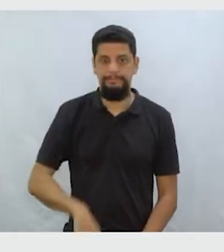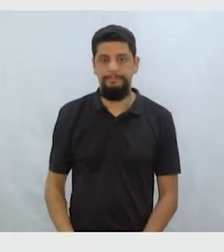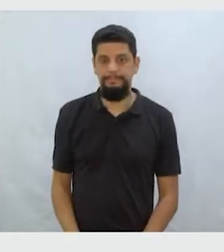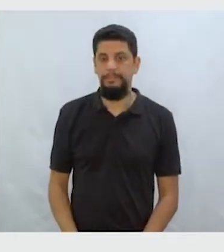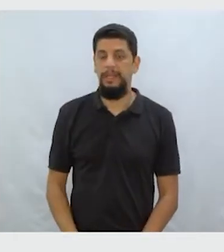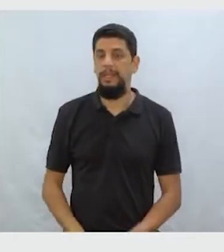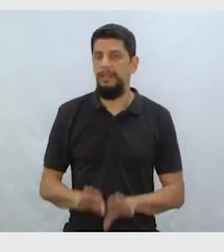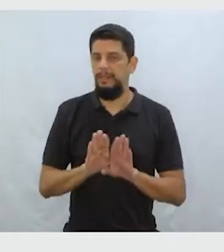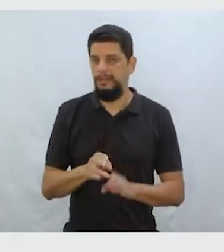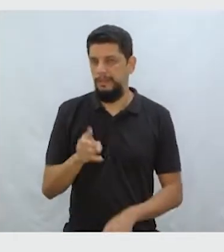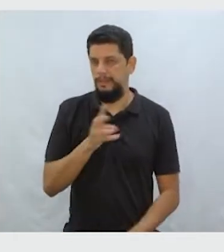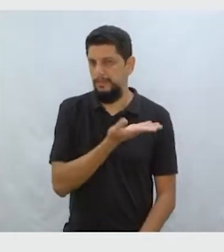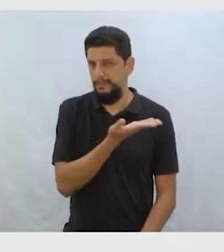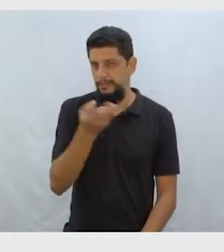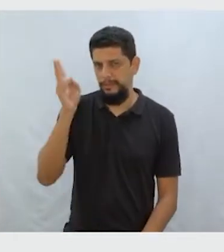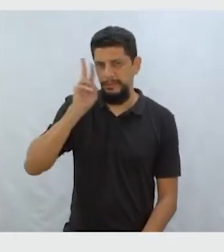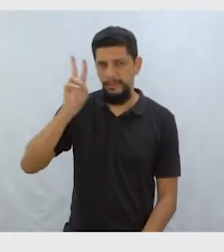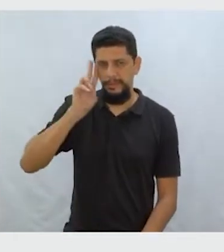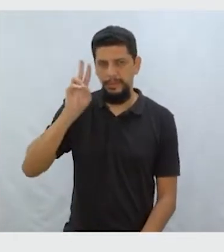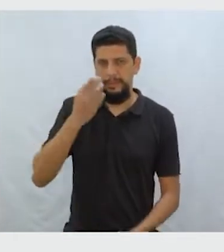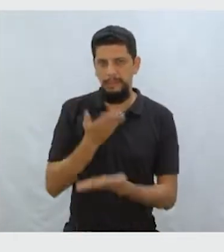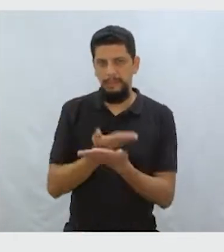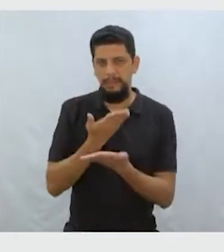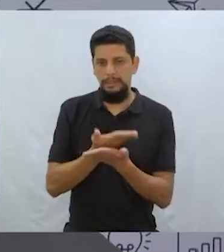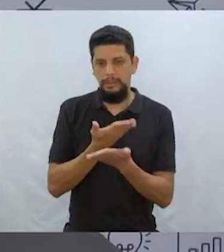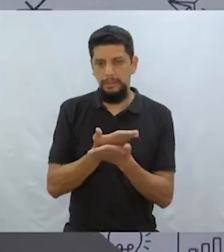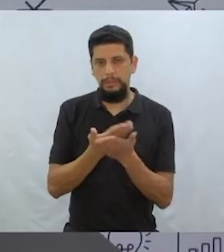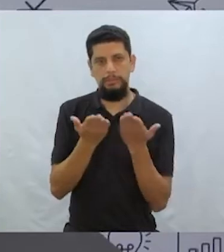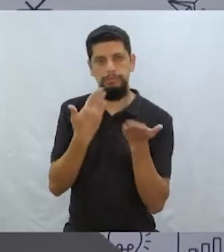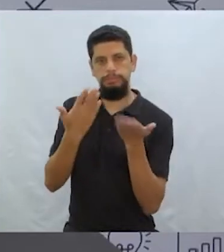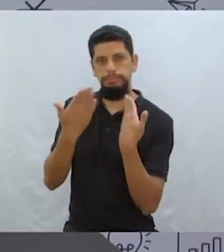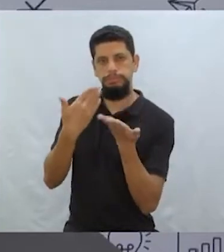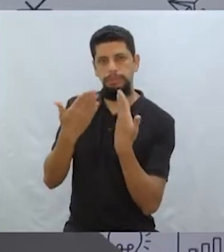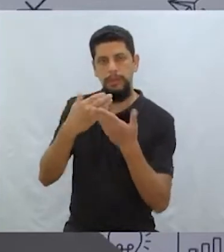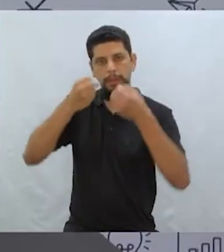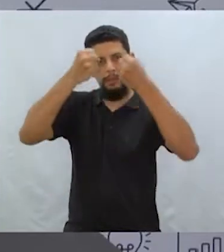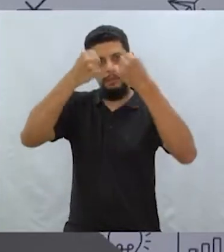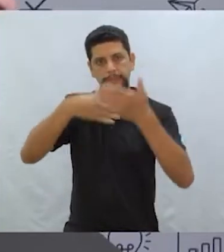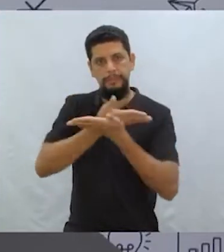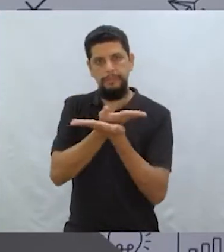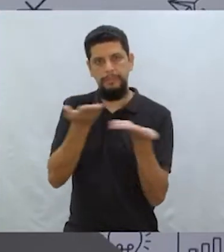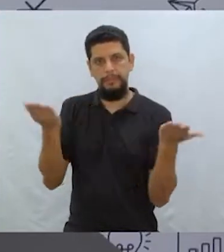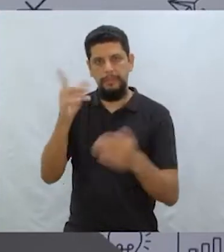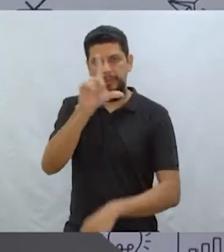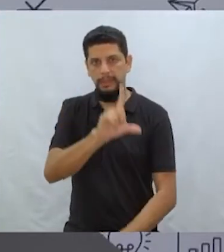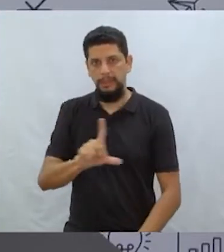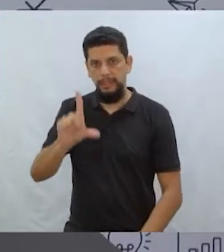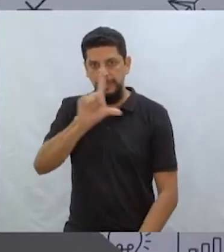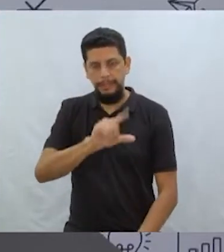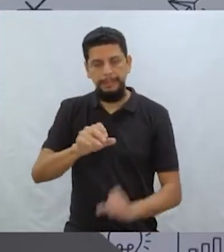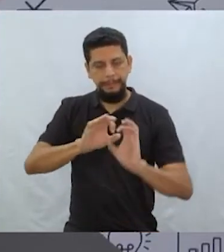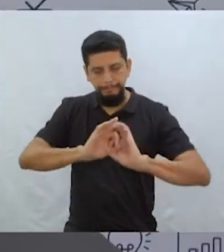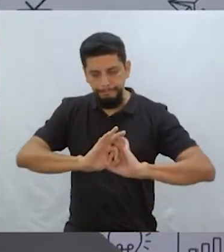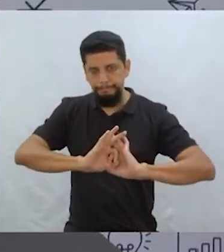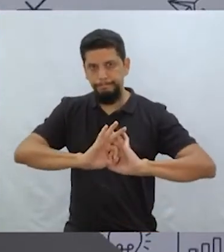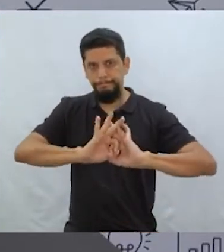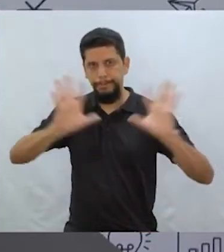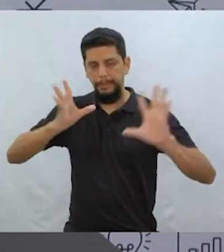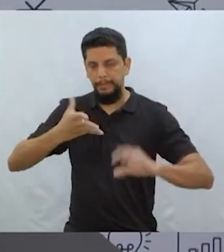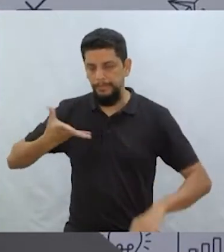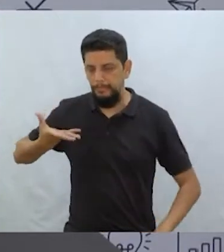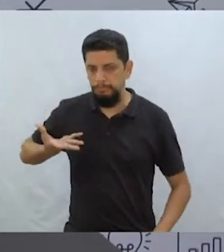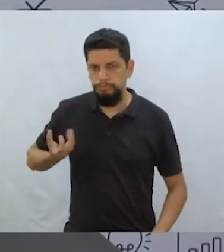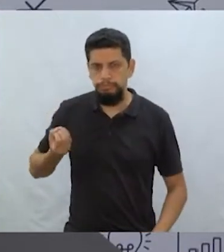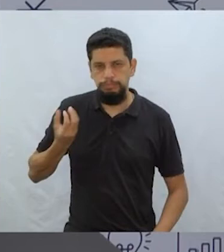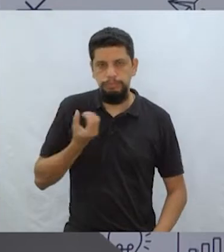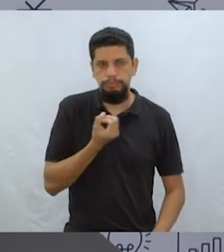vamos até lá estão lembrados que uma das aulas que eu nós conversamos eu falei para vocês que a literatura nos permitia